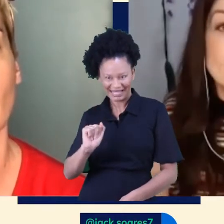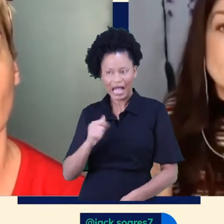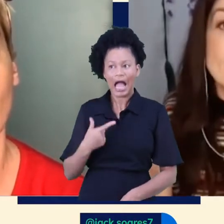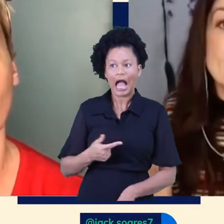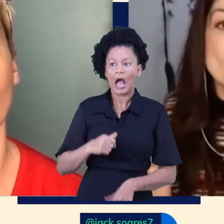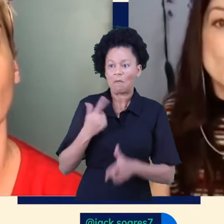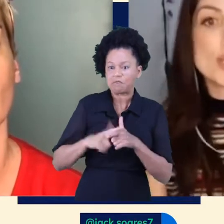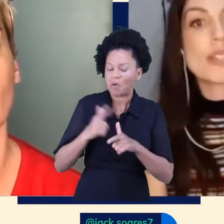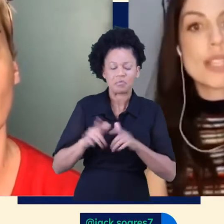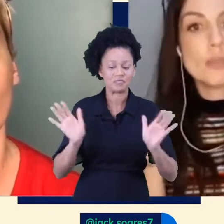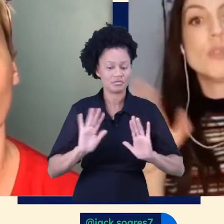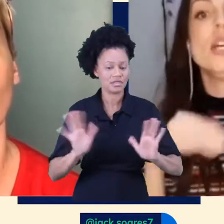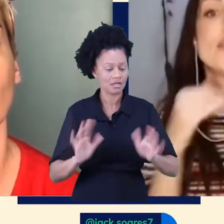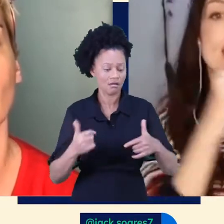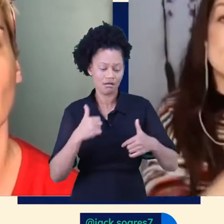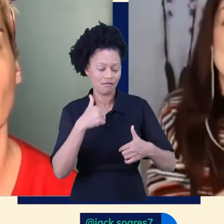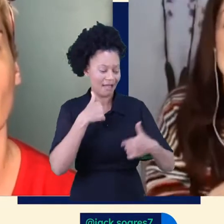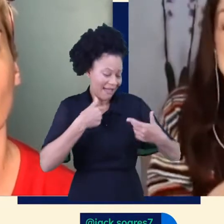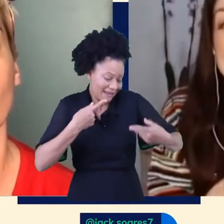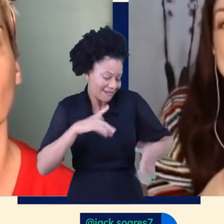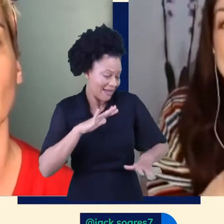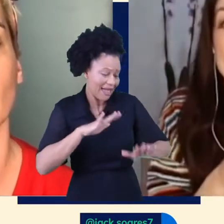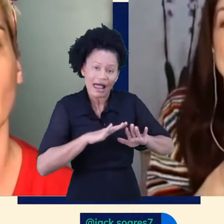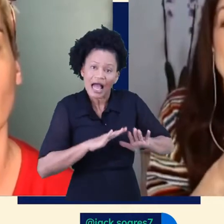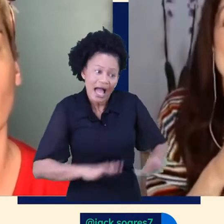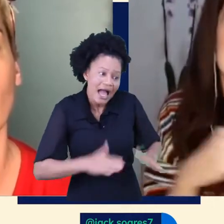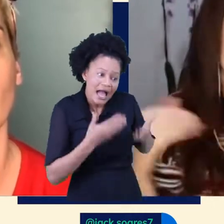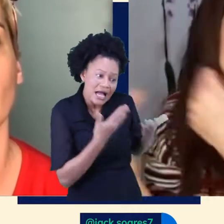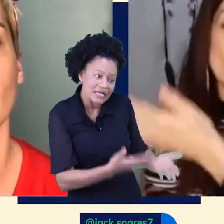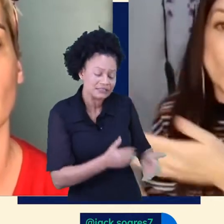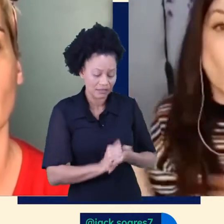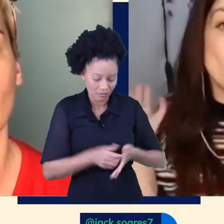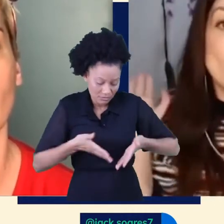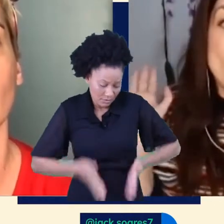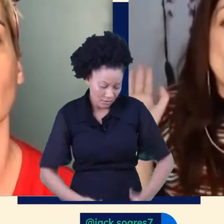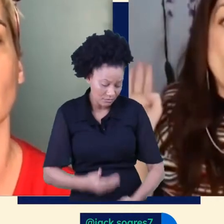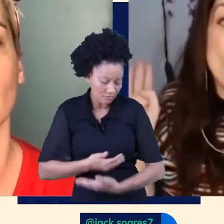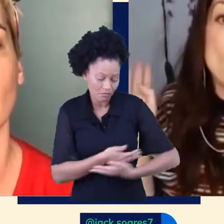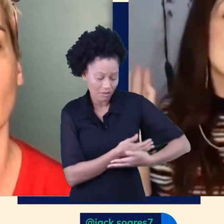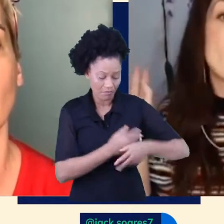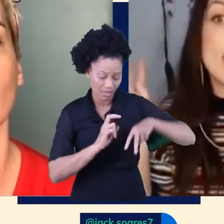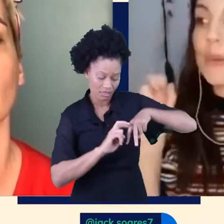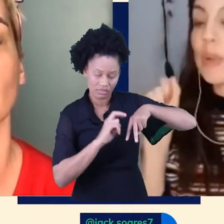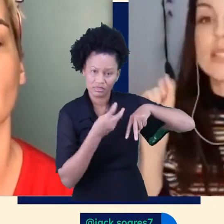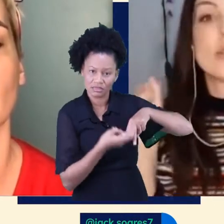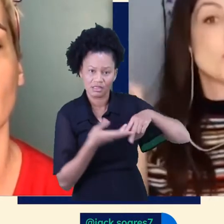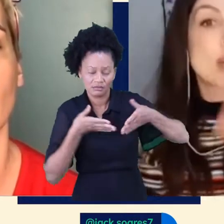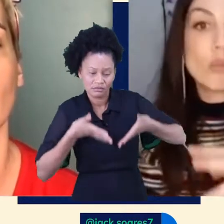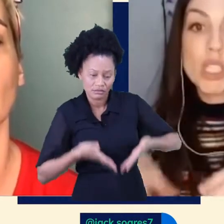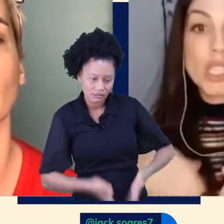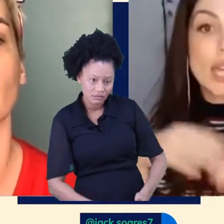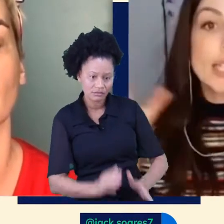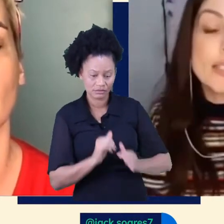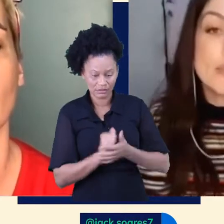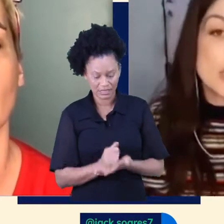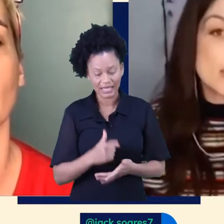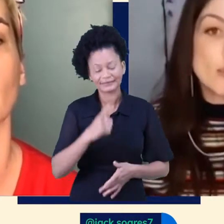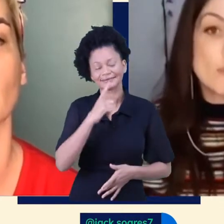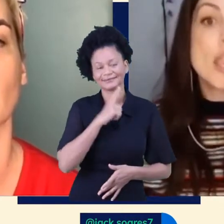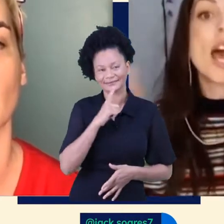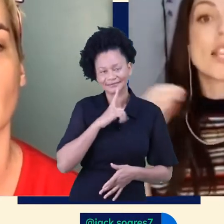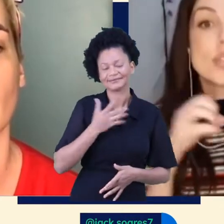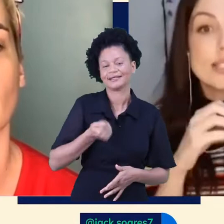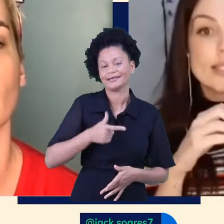bebê intersexo, por exemplo, nasce com uma genitália ambígua e com algum problema, por exemplo, para urinar. Nem sempre é